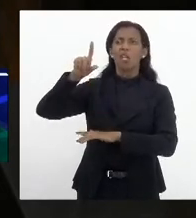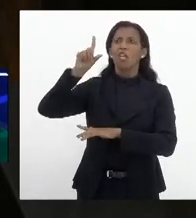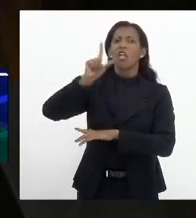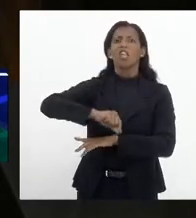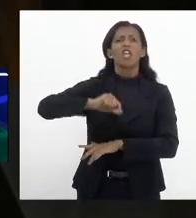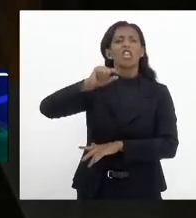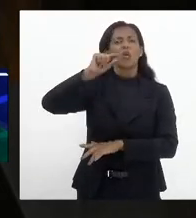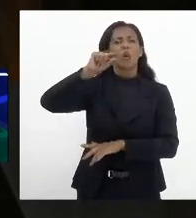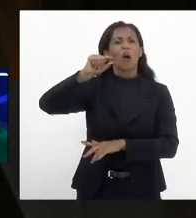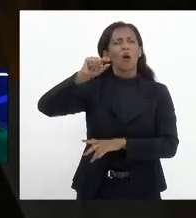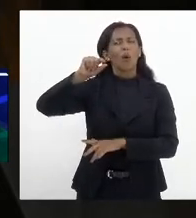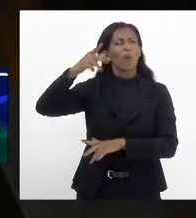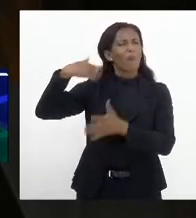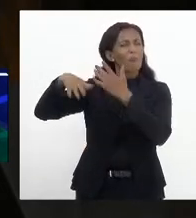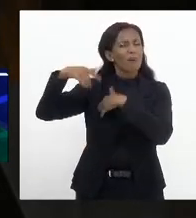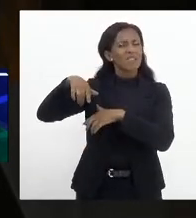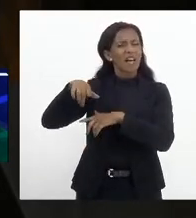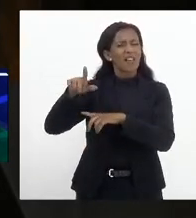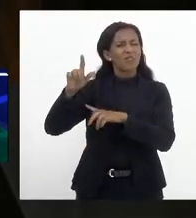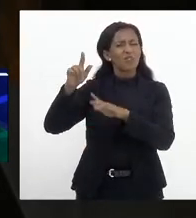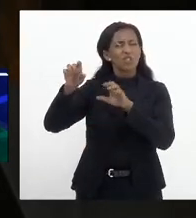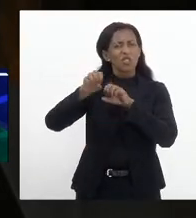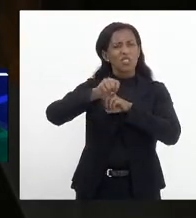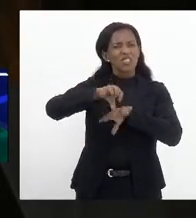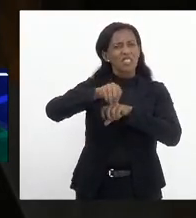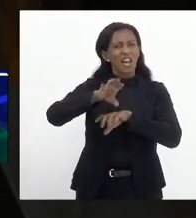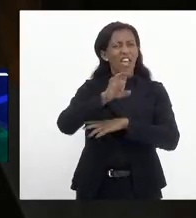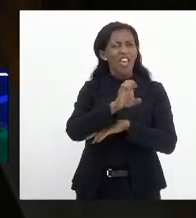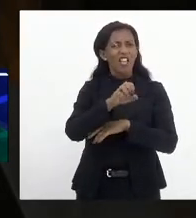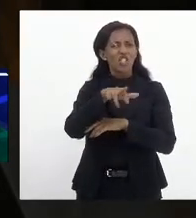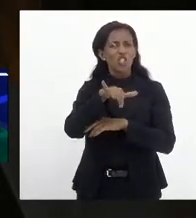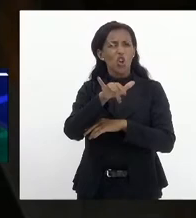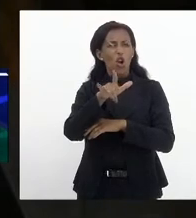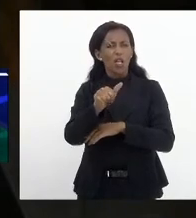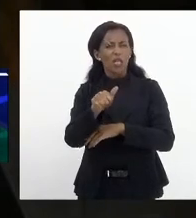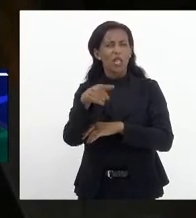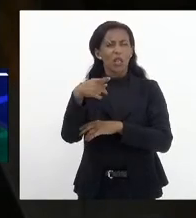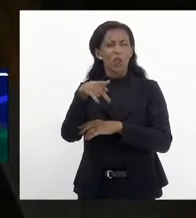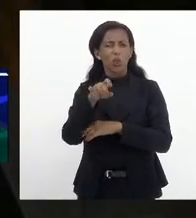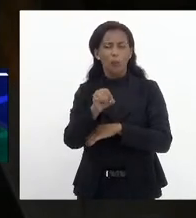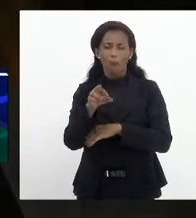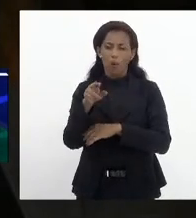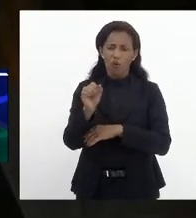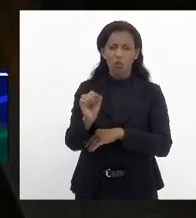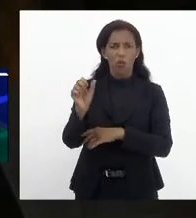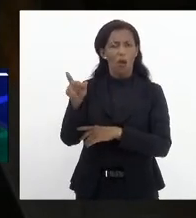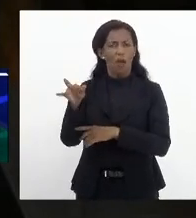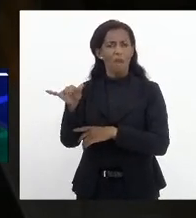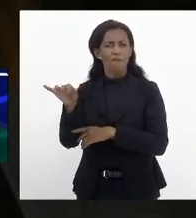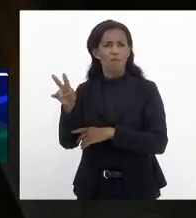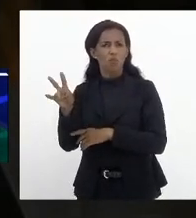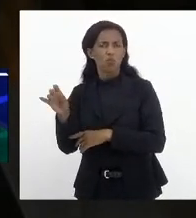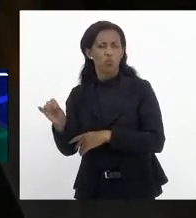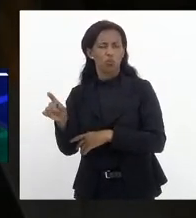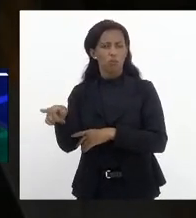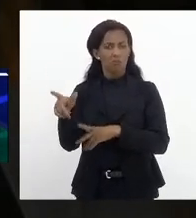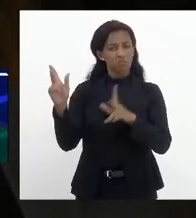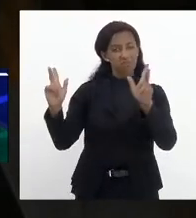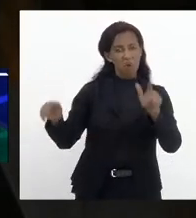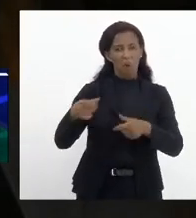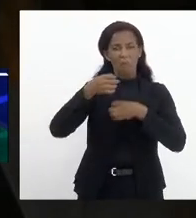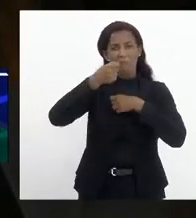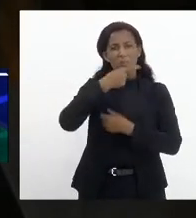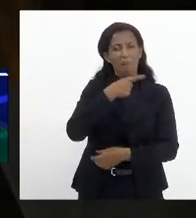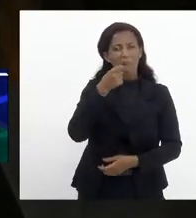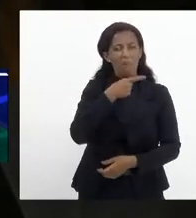fazendo sátira com deputados, mas isso aqui, isso não é antidemocrático. O antidemocrático são aquelas pessoas que